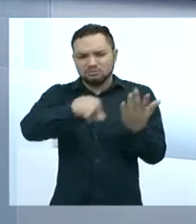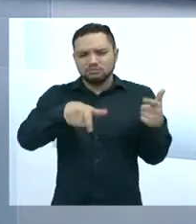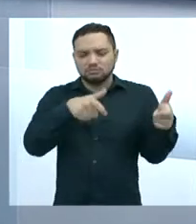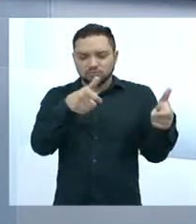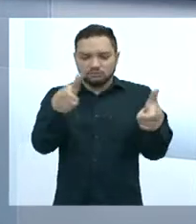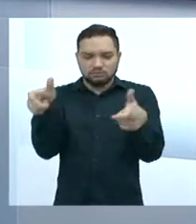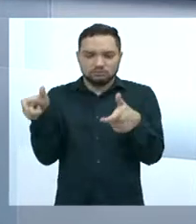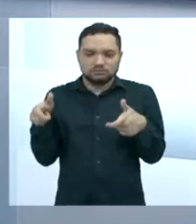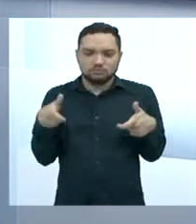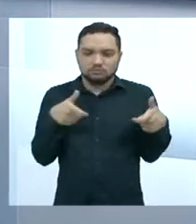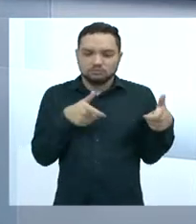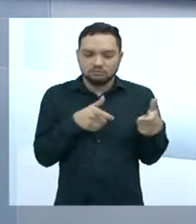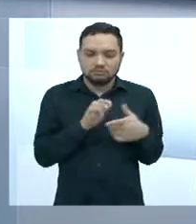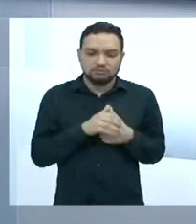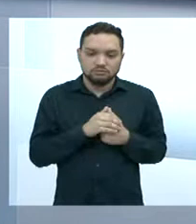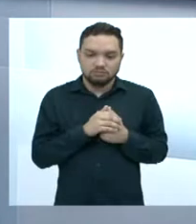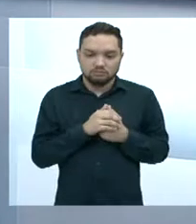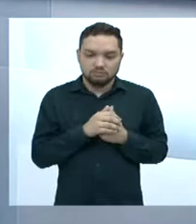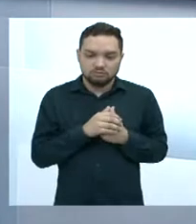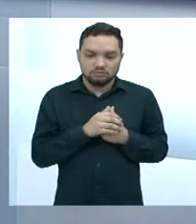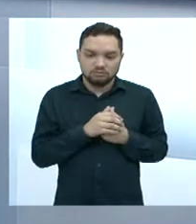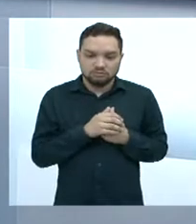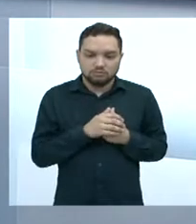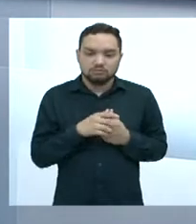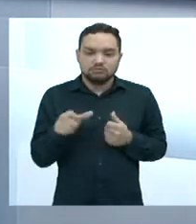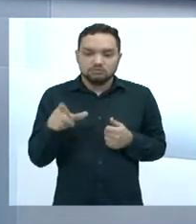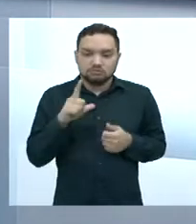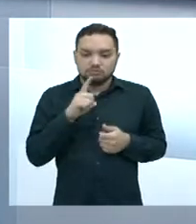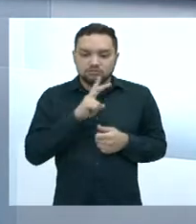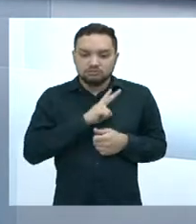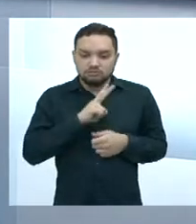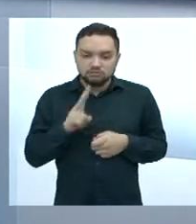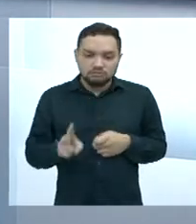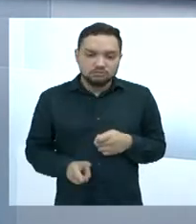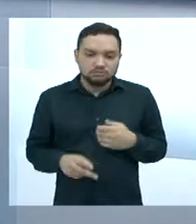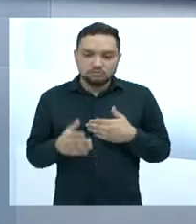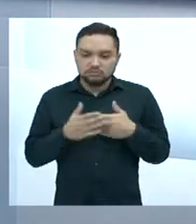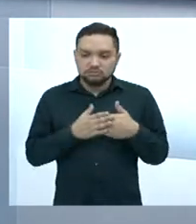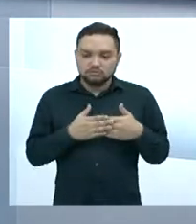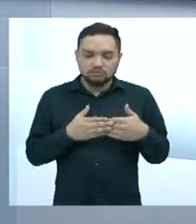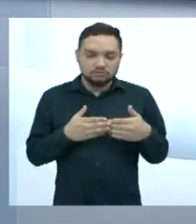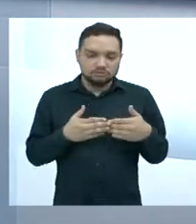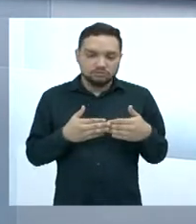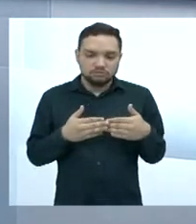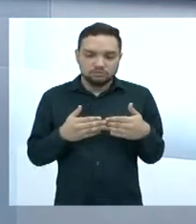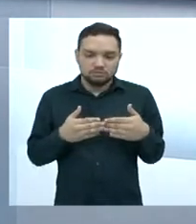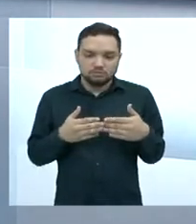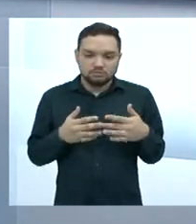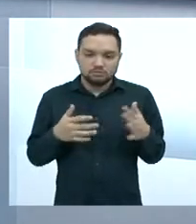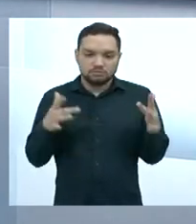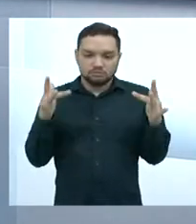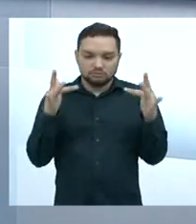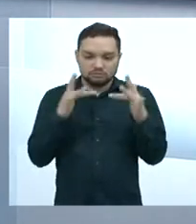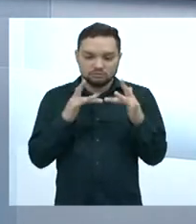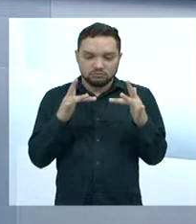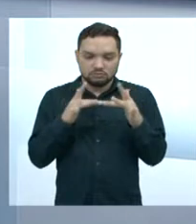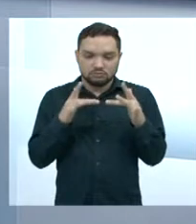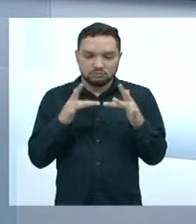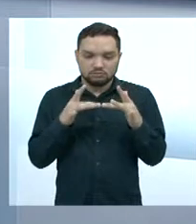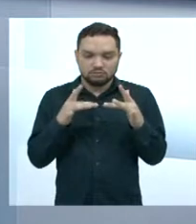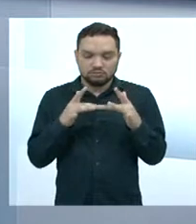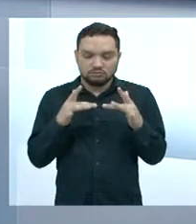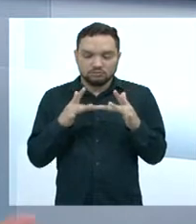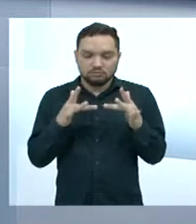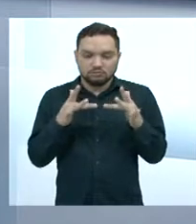não é um vereador exatamente de bairro, é um vereador que tem uma localidade onde há uma identidade com aqueles moradores, aqueles eleitores, mas uma